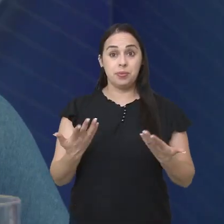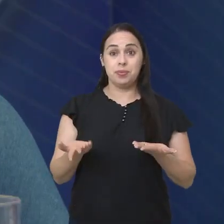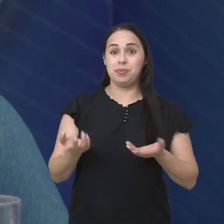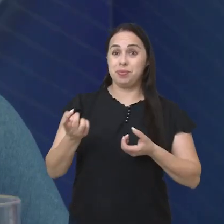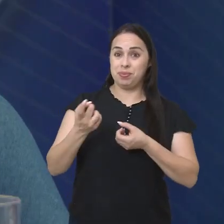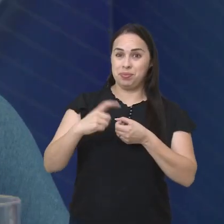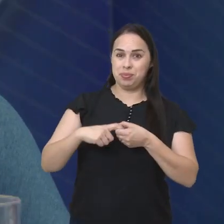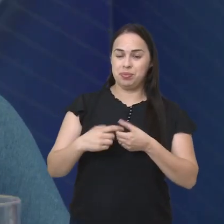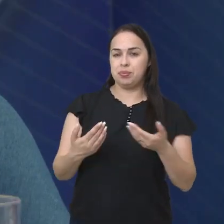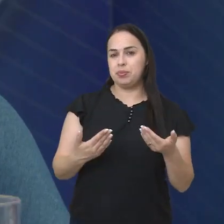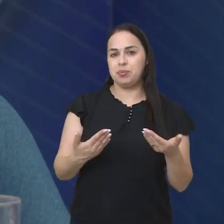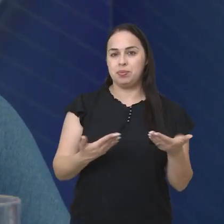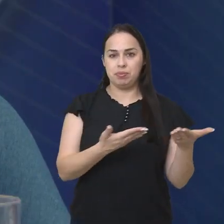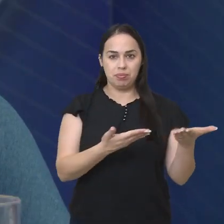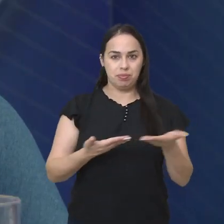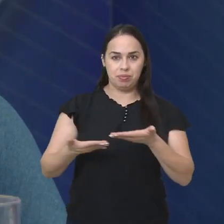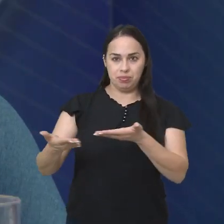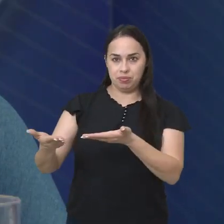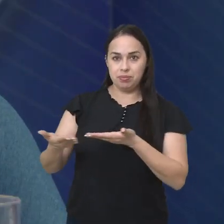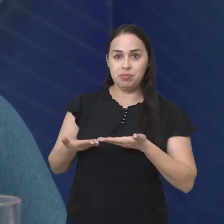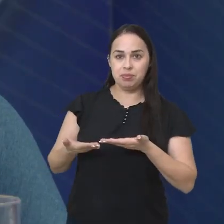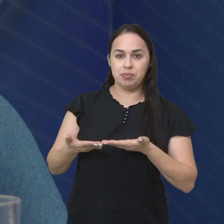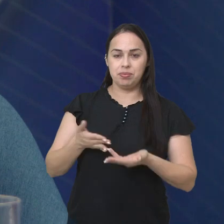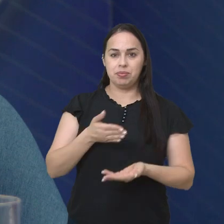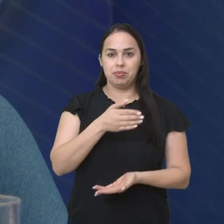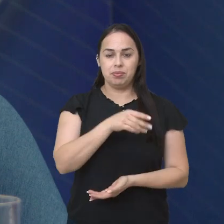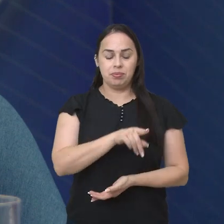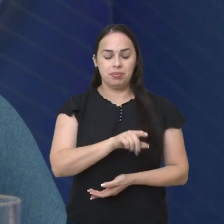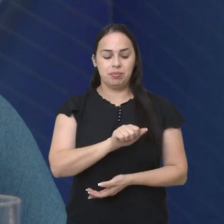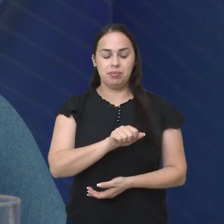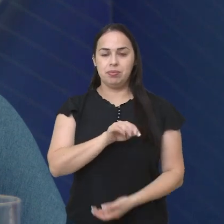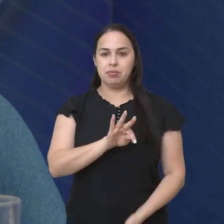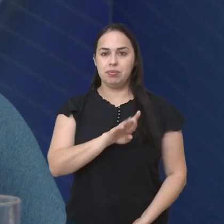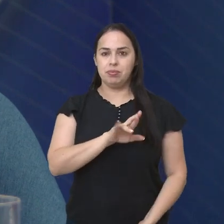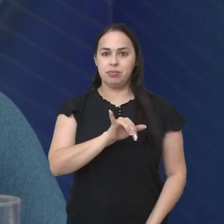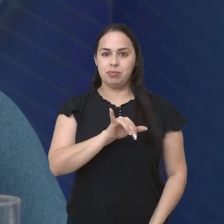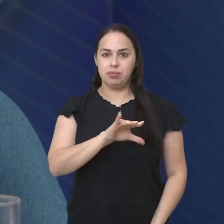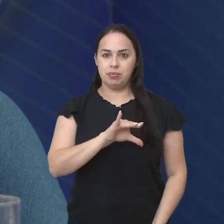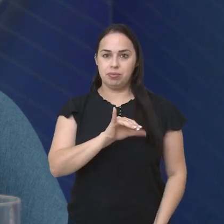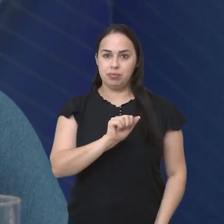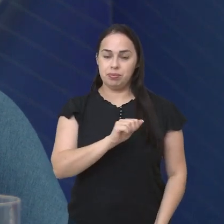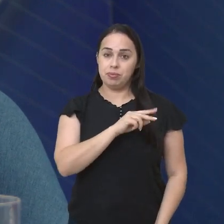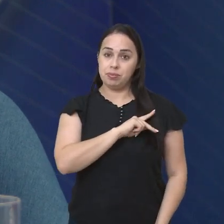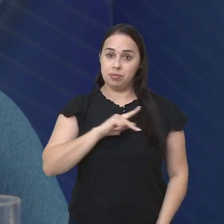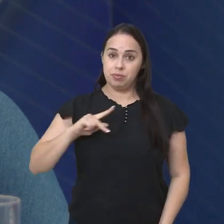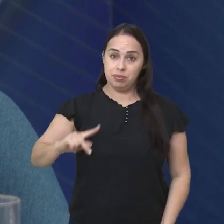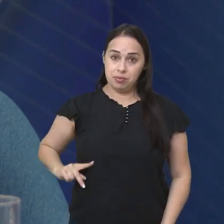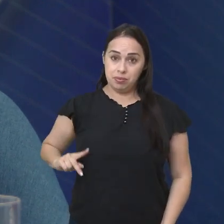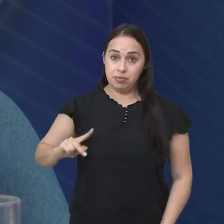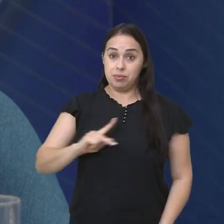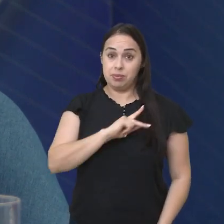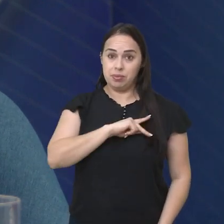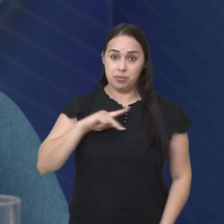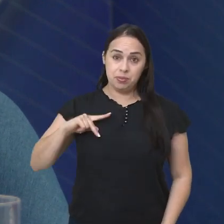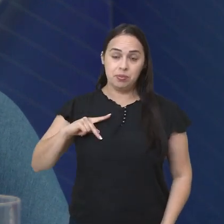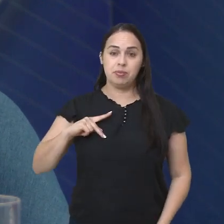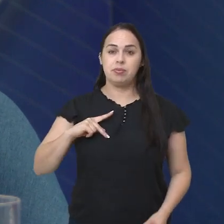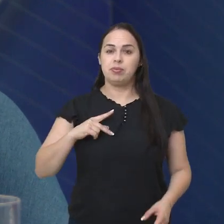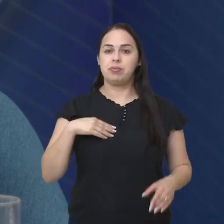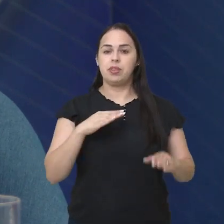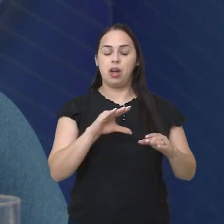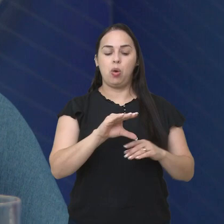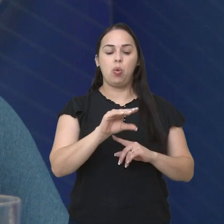volta e hoje eu recebo aqui no Diálogos da Cidade a Patrícia Calassi, que é presidente da CUFA, a Central Única das Favelas aqui de São José dos